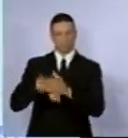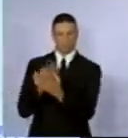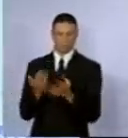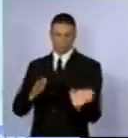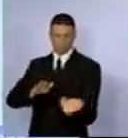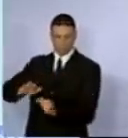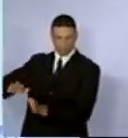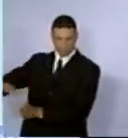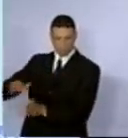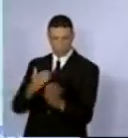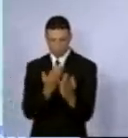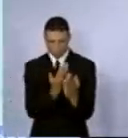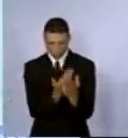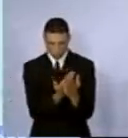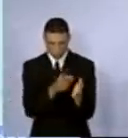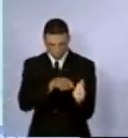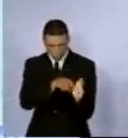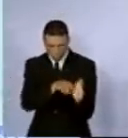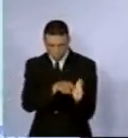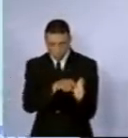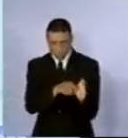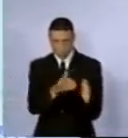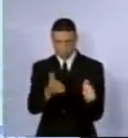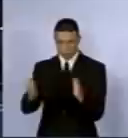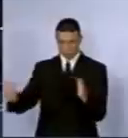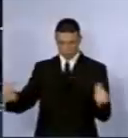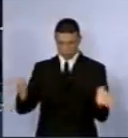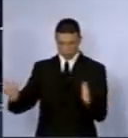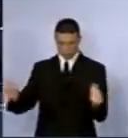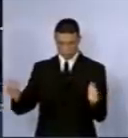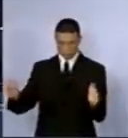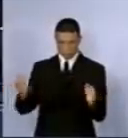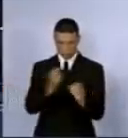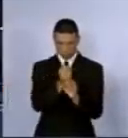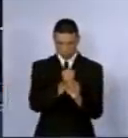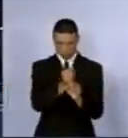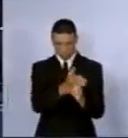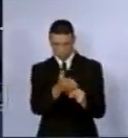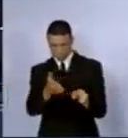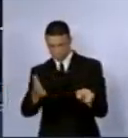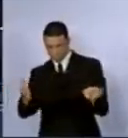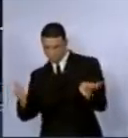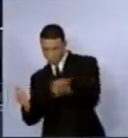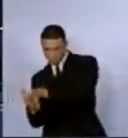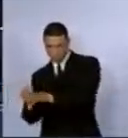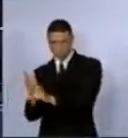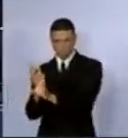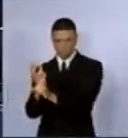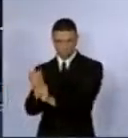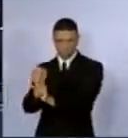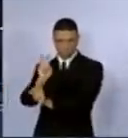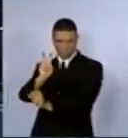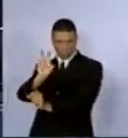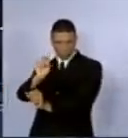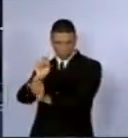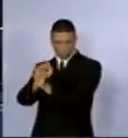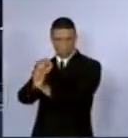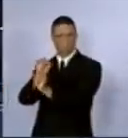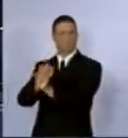estudo com dados com um período de tempo de 50 anos. Nós temos ver aqui os tumores da glândula